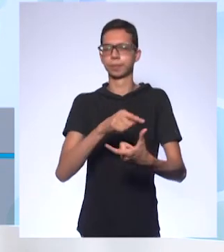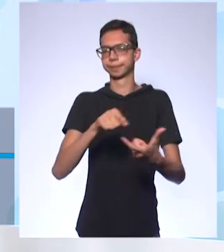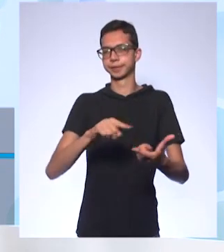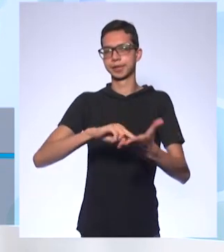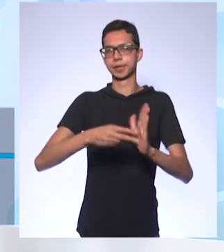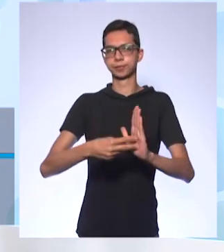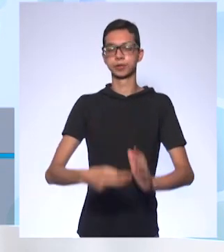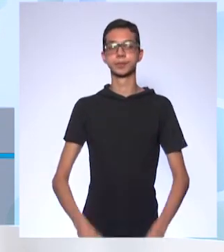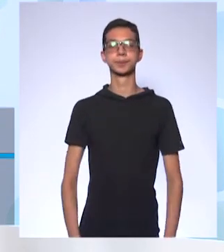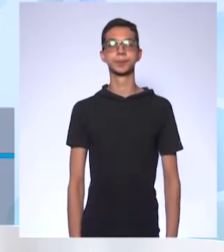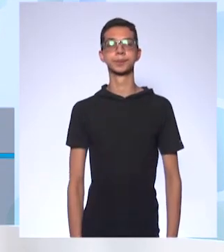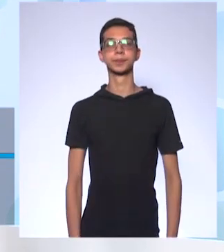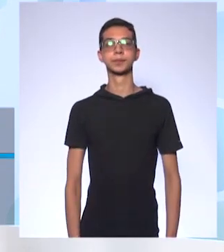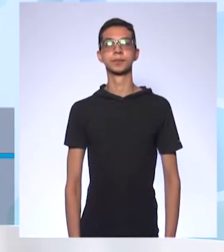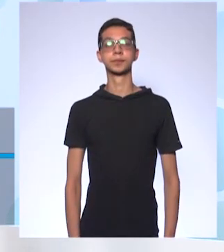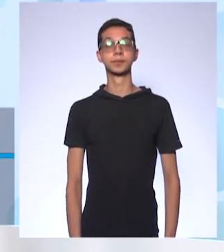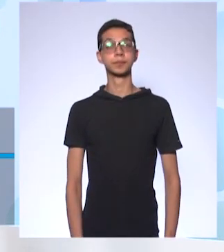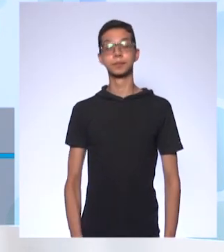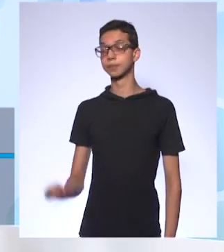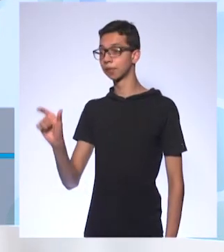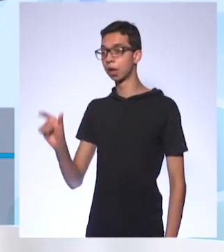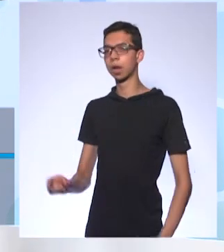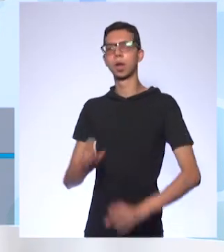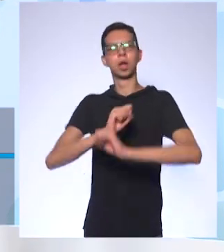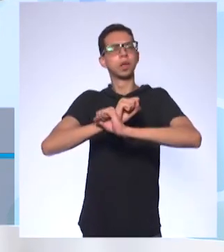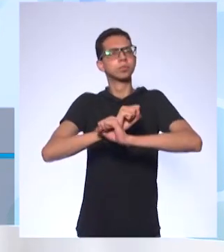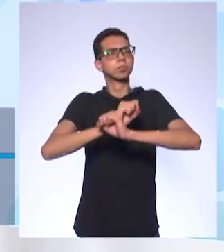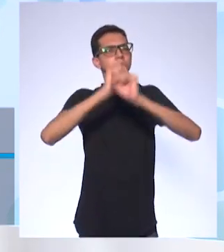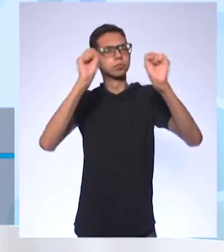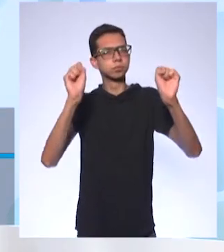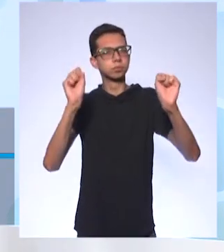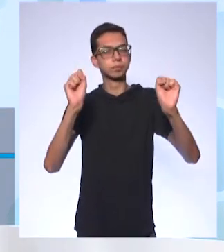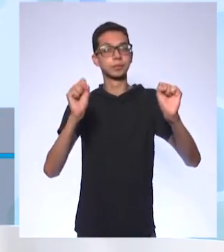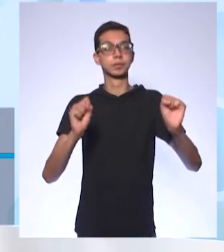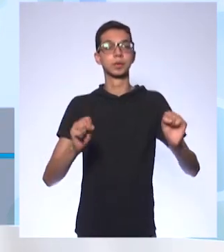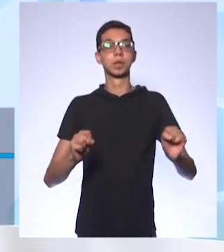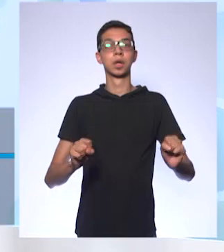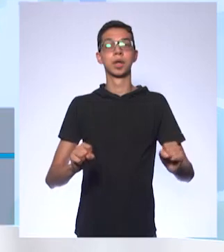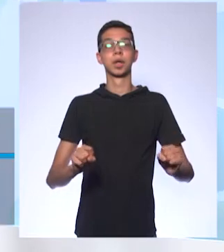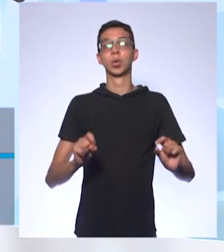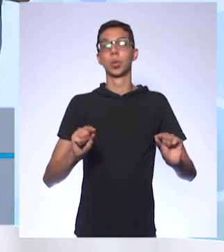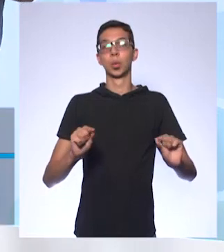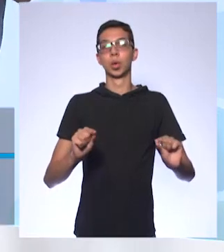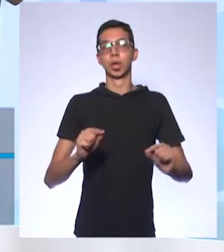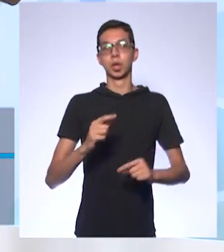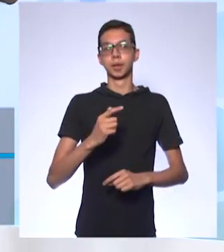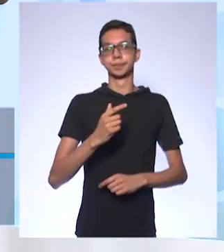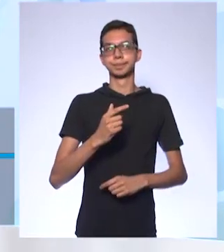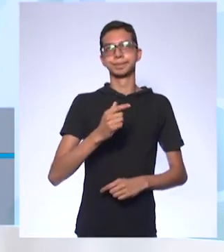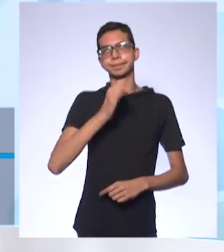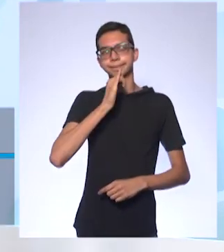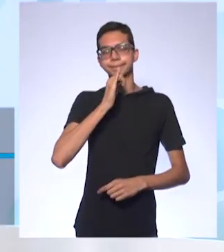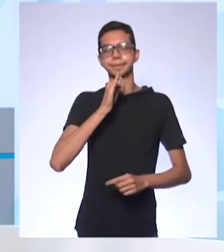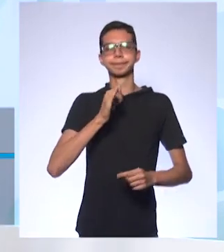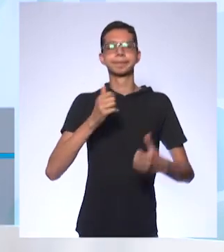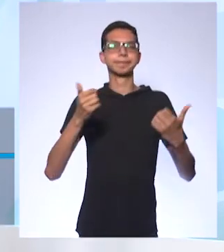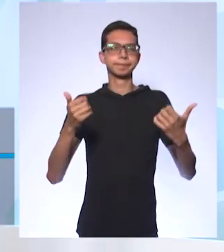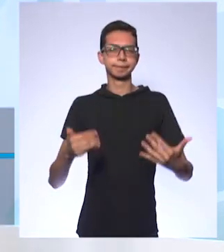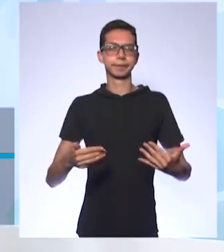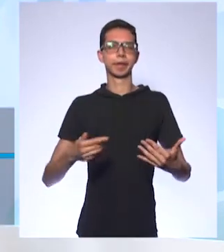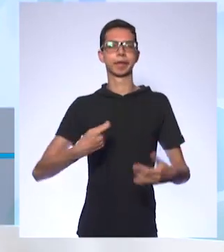ele se sentiu um pouco salpicado de cagadas de pássaros. Isso aí, não sentiu muito bem. No espanhol existe muito essa expressão